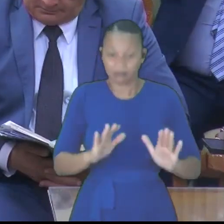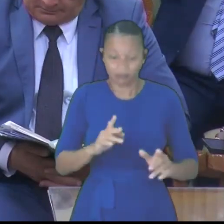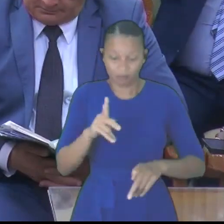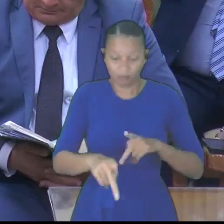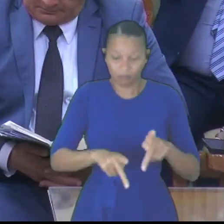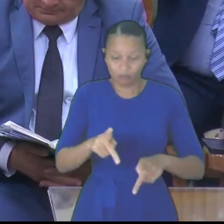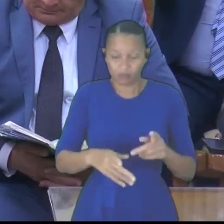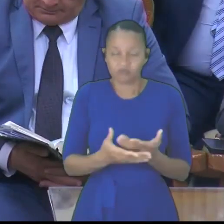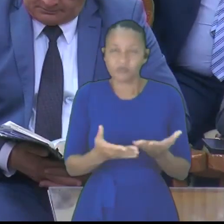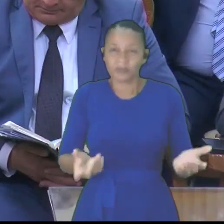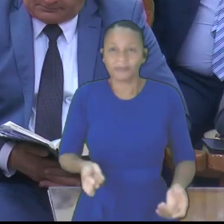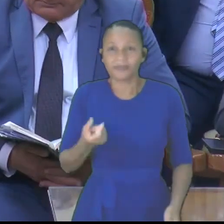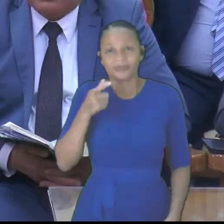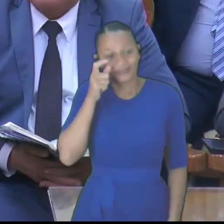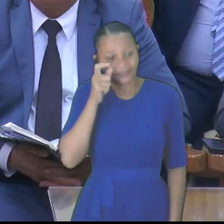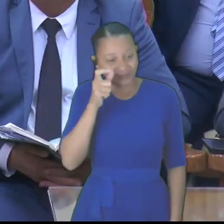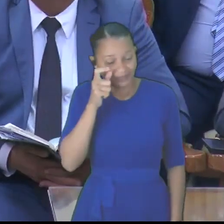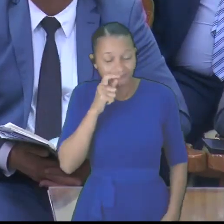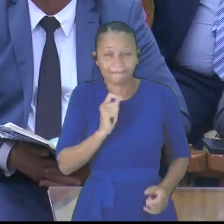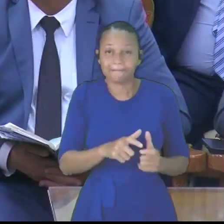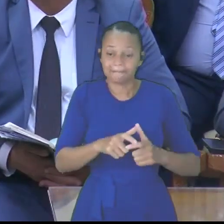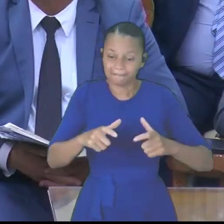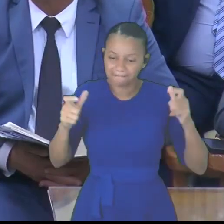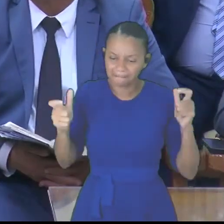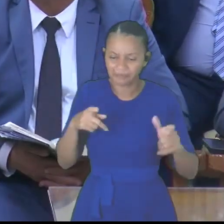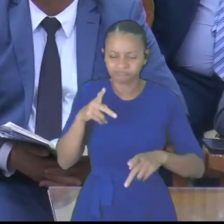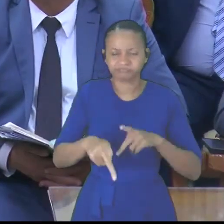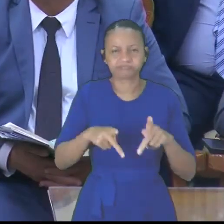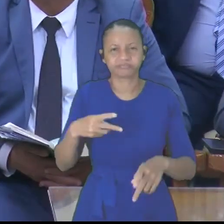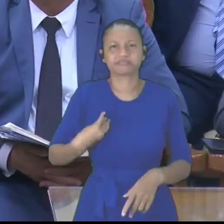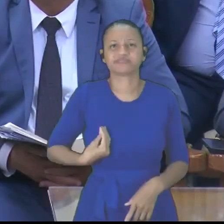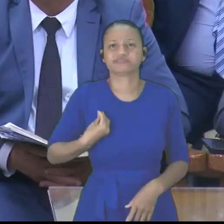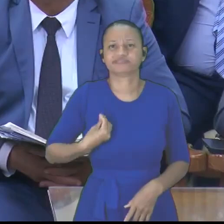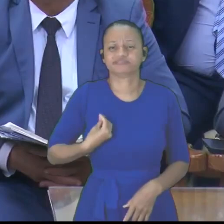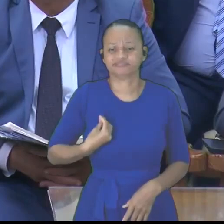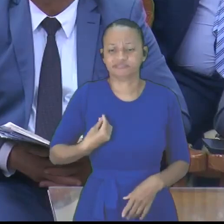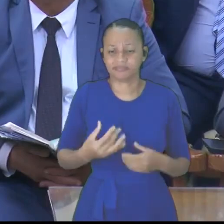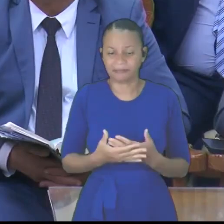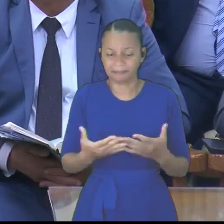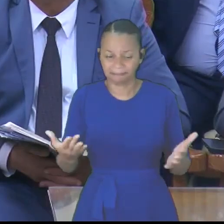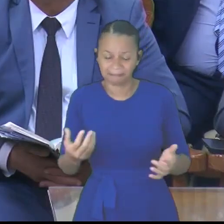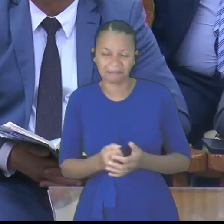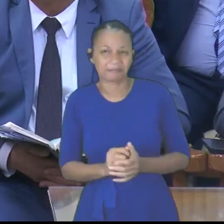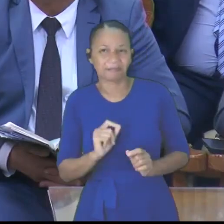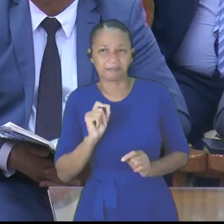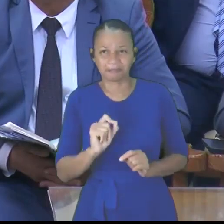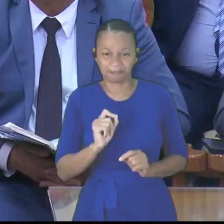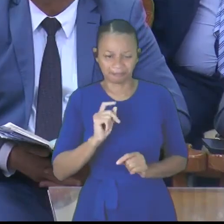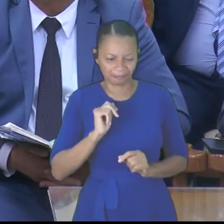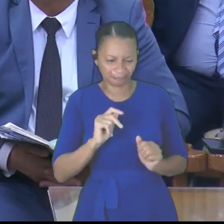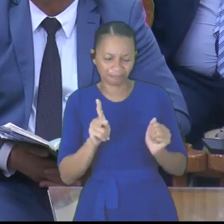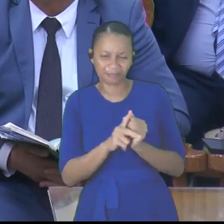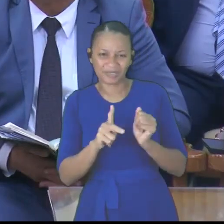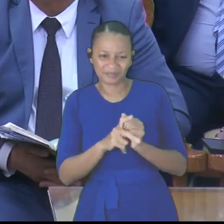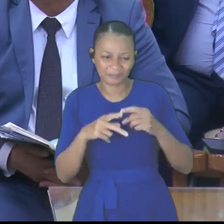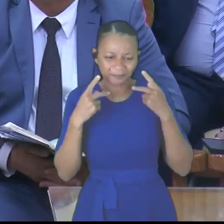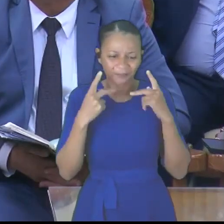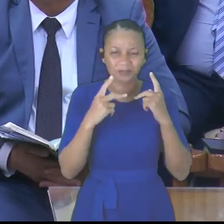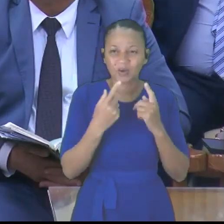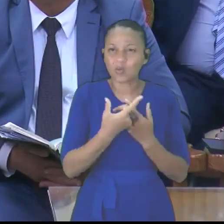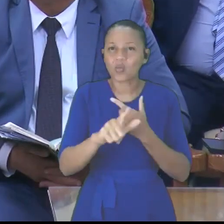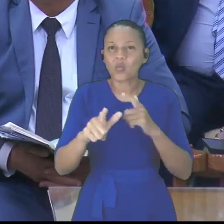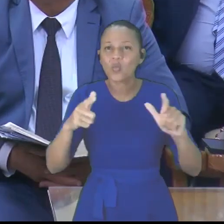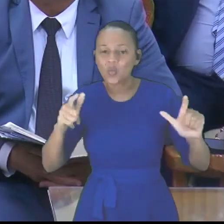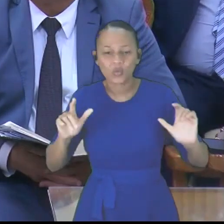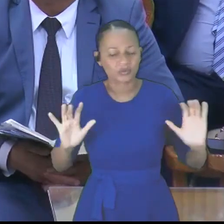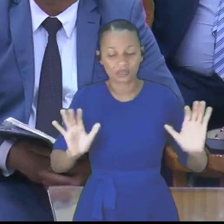que estava, interessante que a maioria do povo que estava ali, Pedro não pregou tanto para os peregrinos de outras terras. Ele pregou